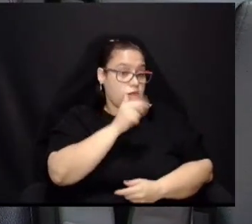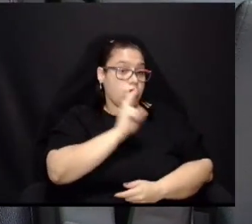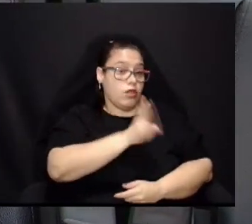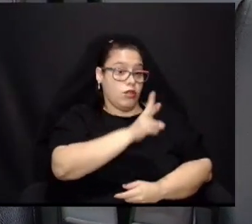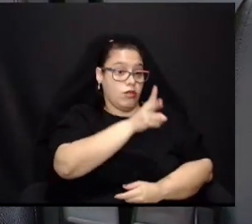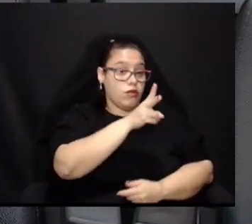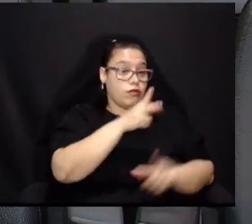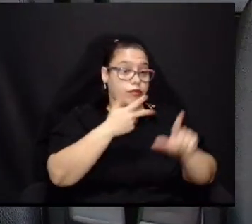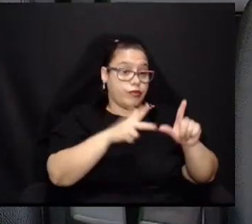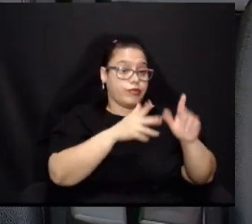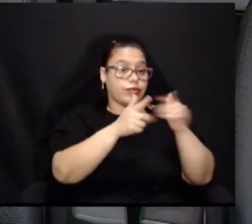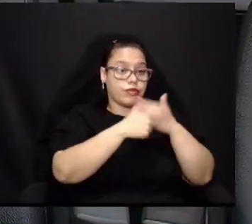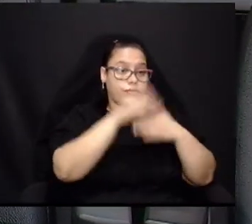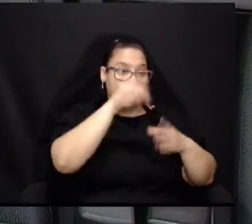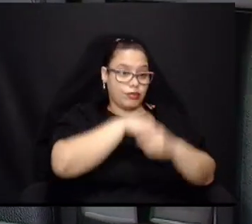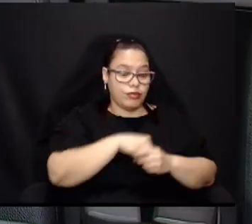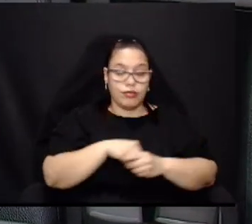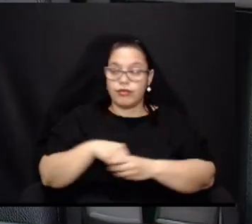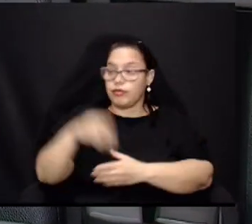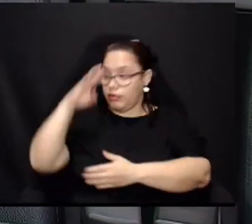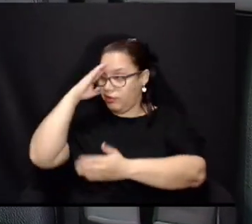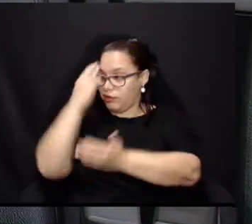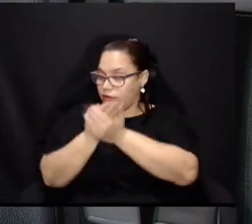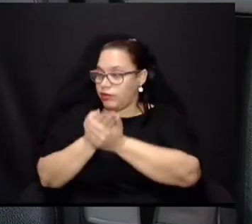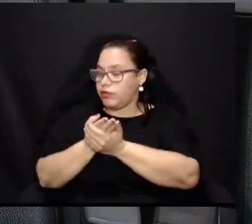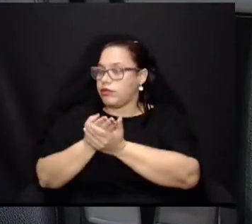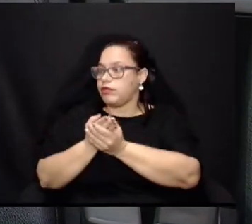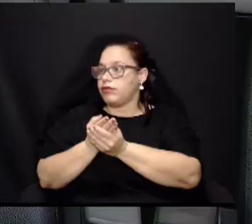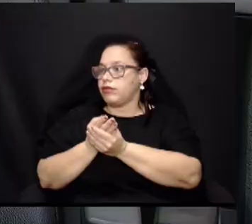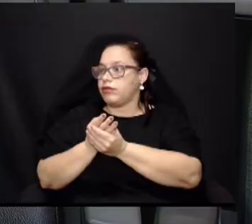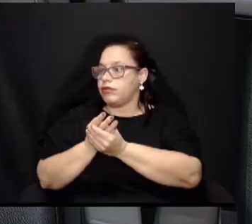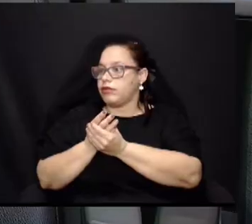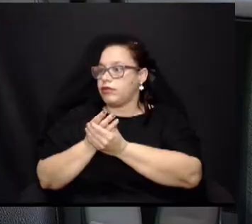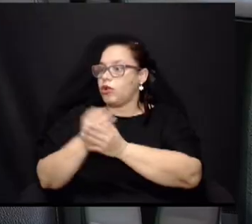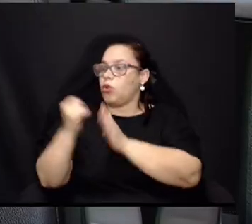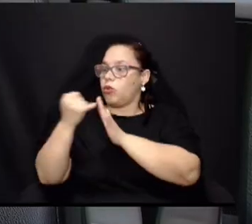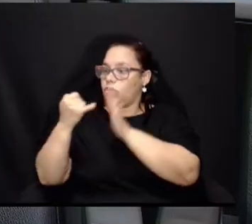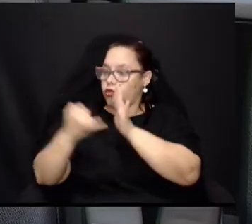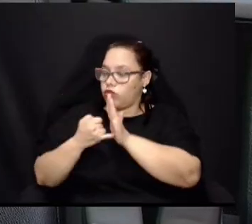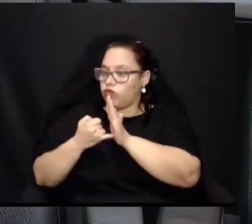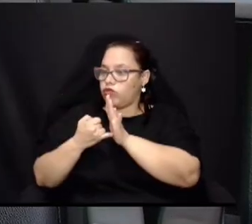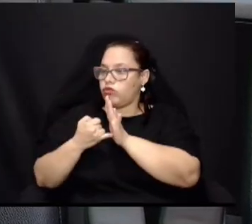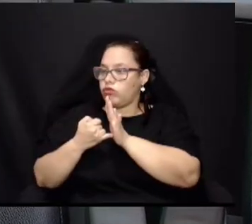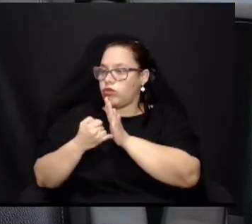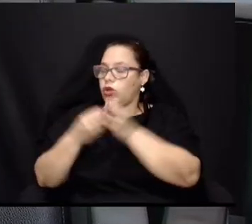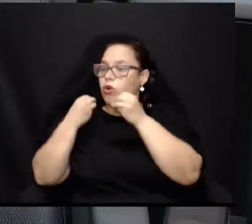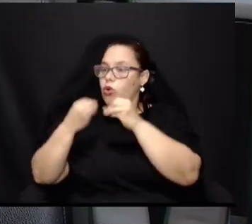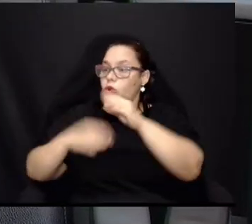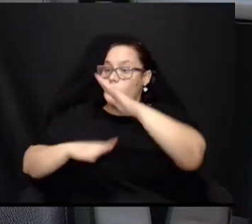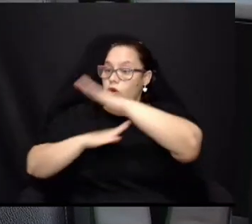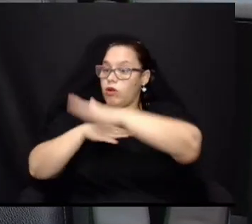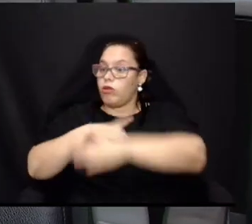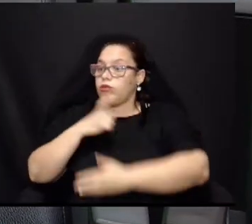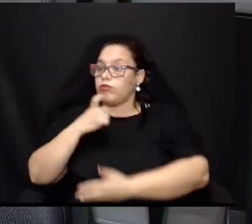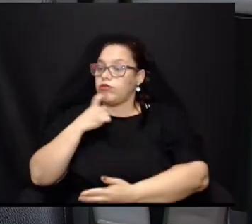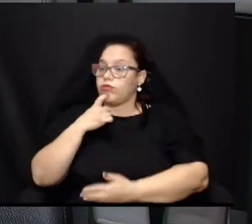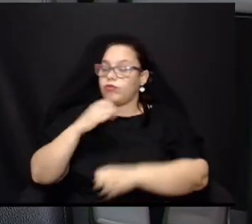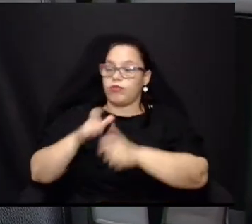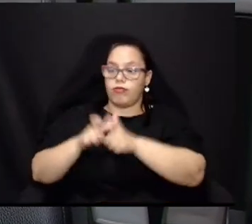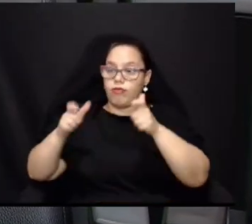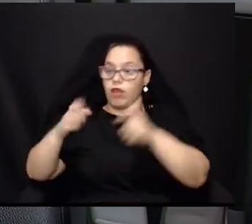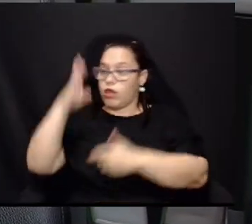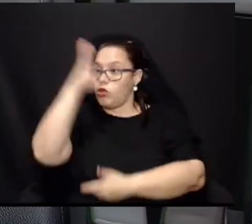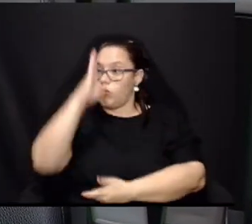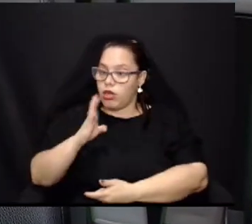aqui dentro. E eu acredito, né, que para uma instituição, um órgão, né, como a Câmara de Campinas, uma das maiores do Brasil, para ter